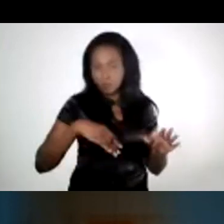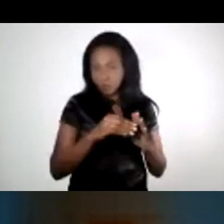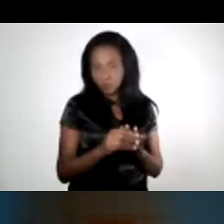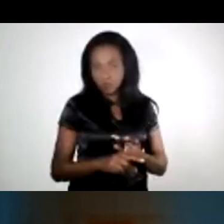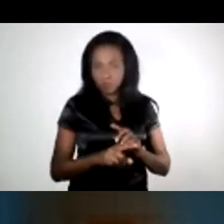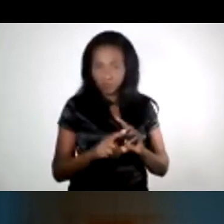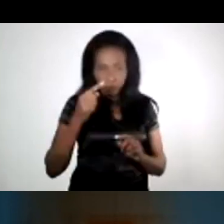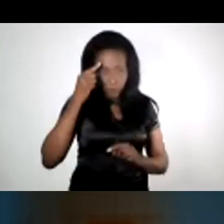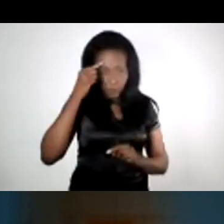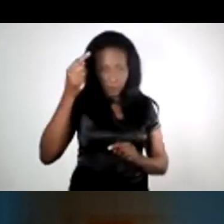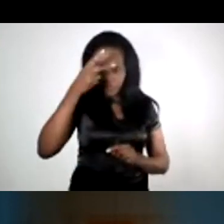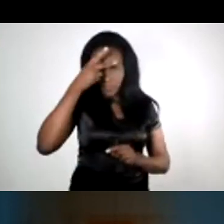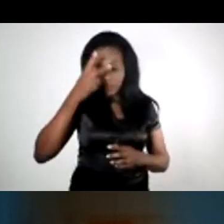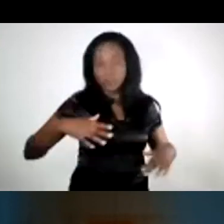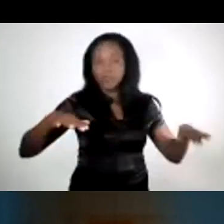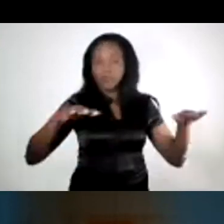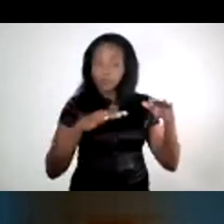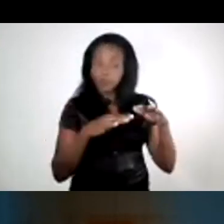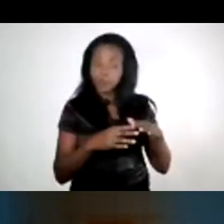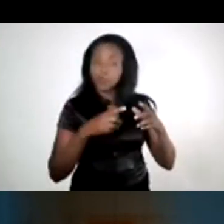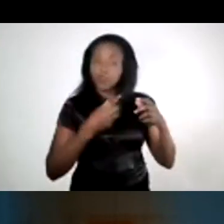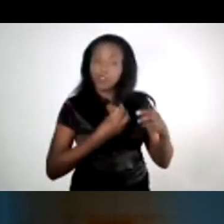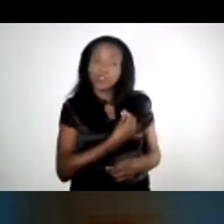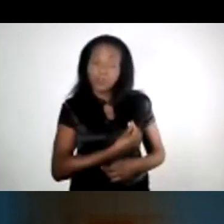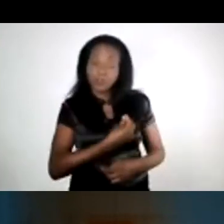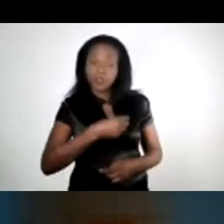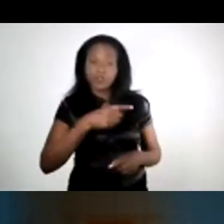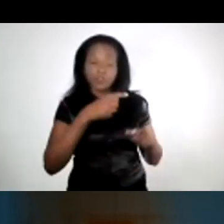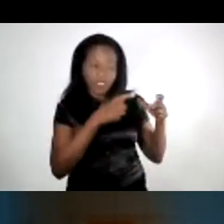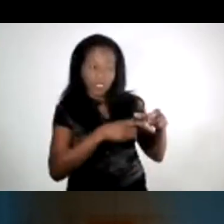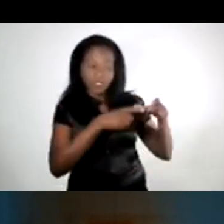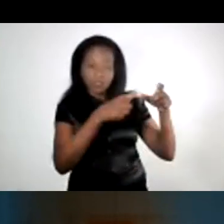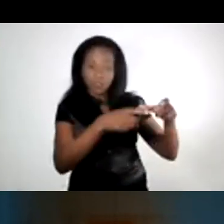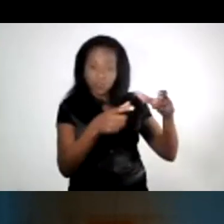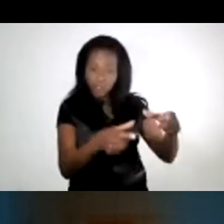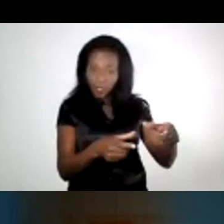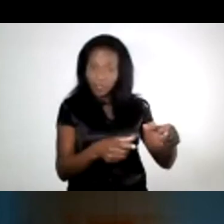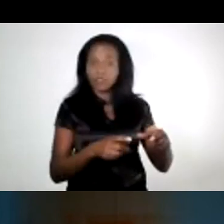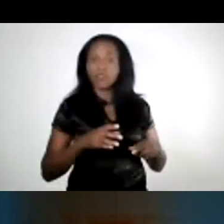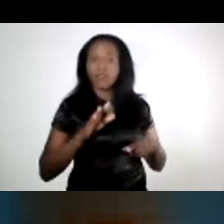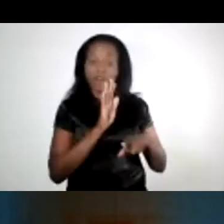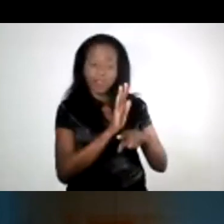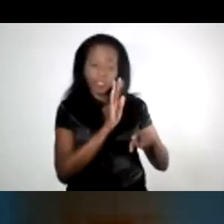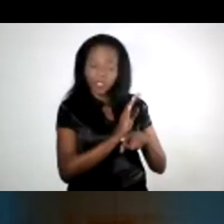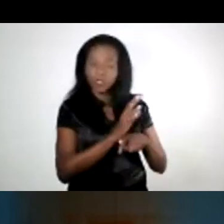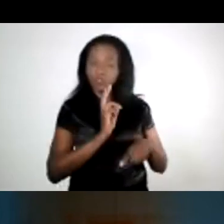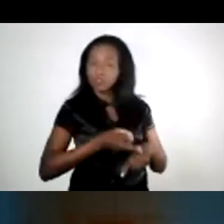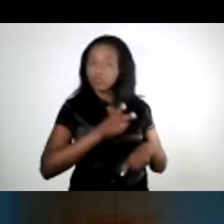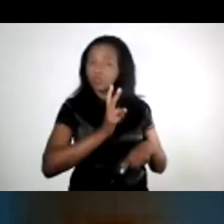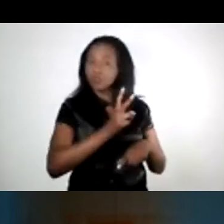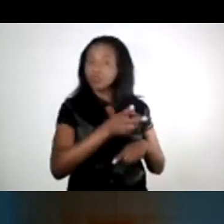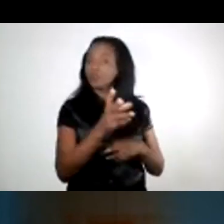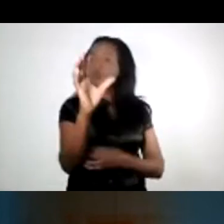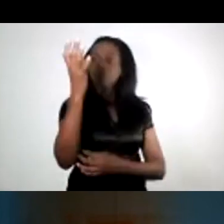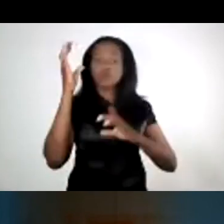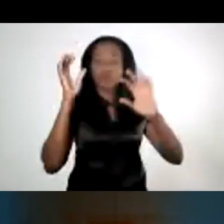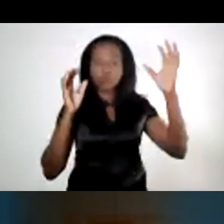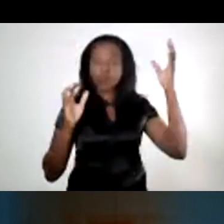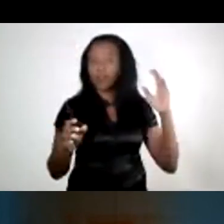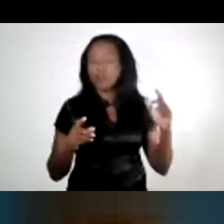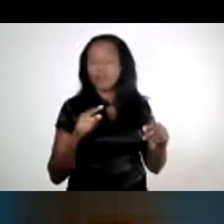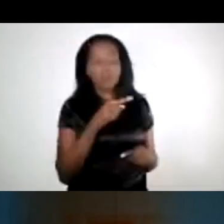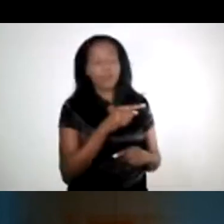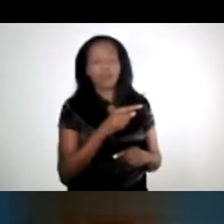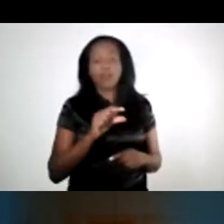gentes desses lugares, né, elas têm conservado essa Mata Atlântica. O pouco que